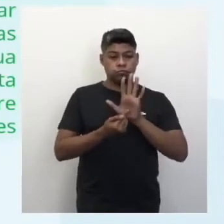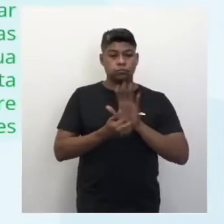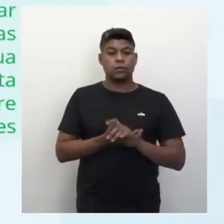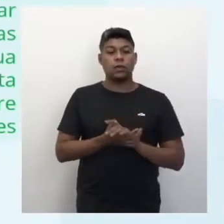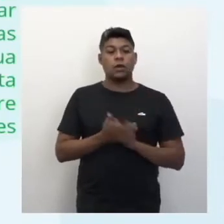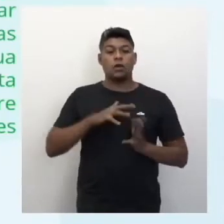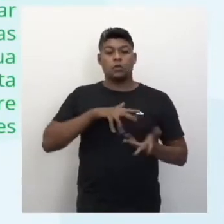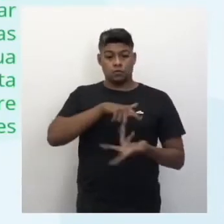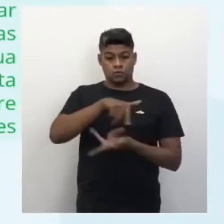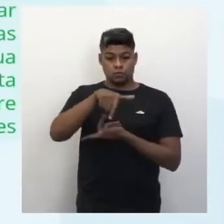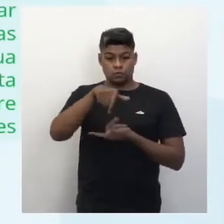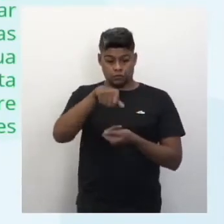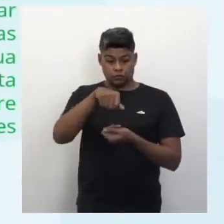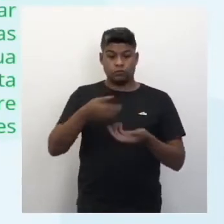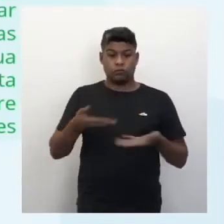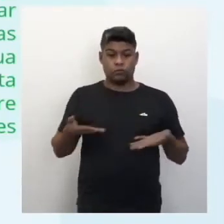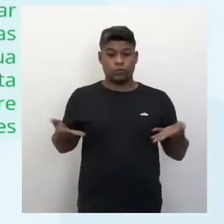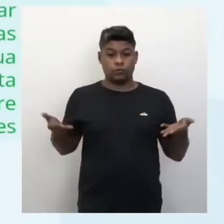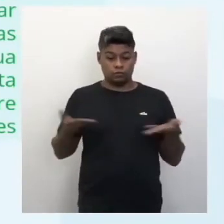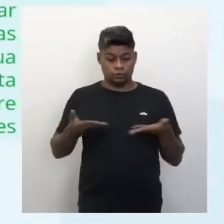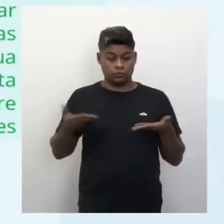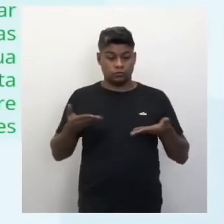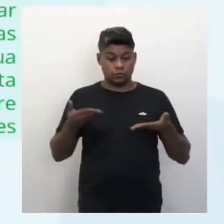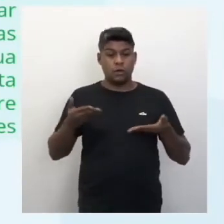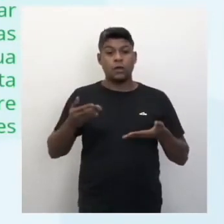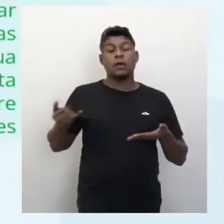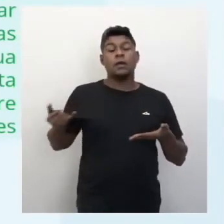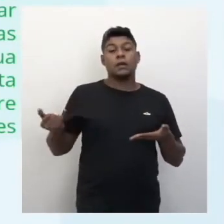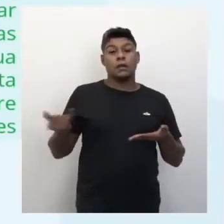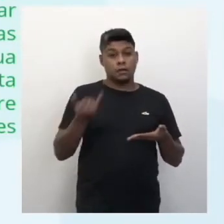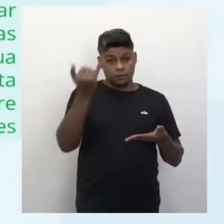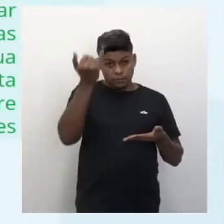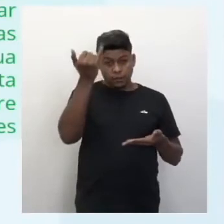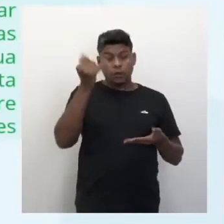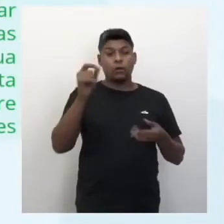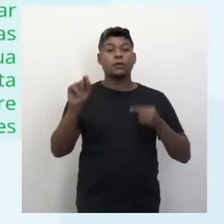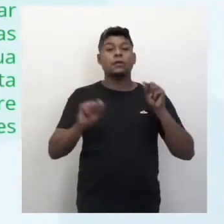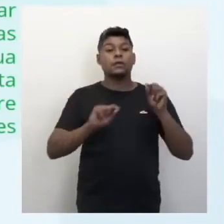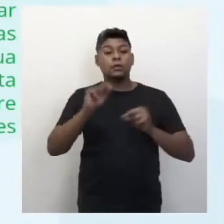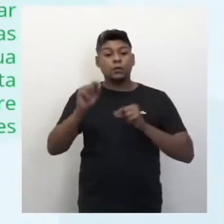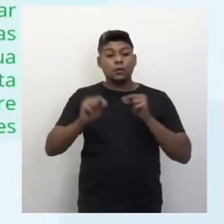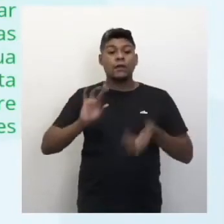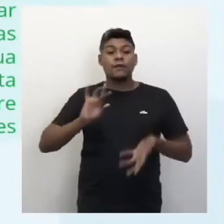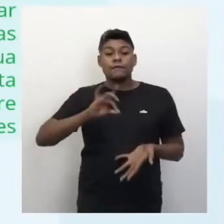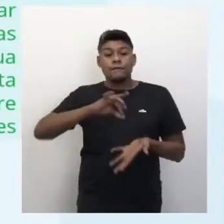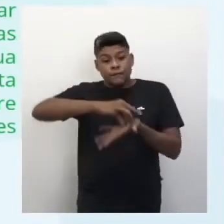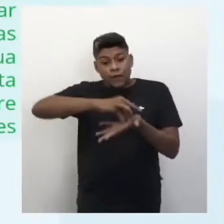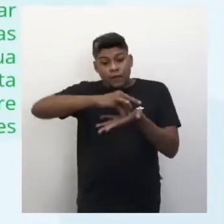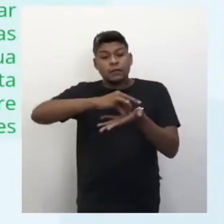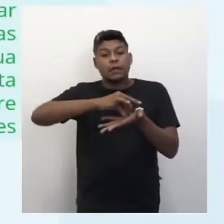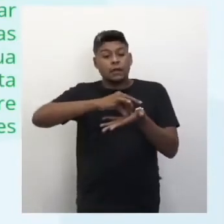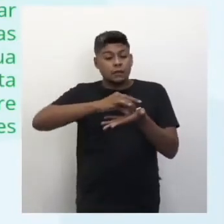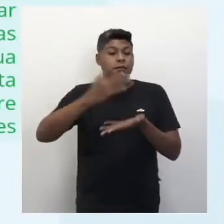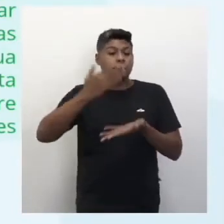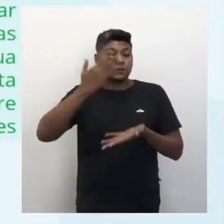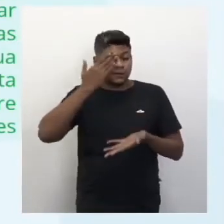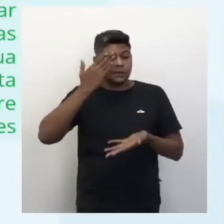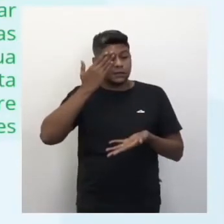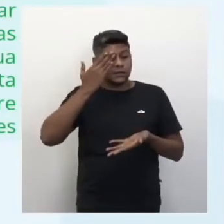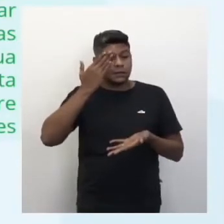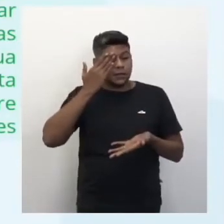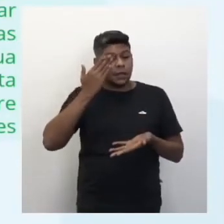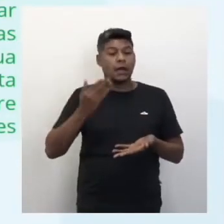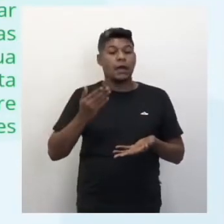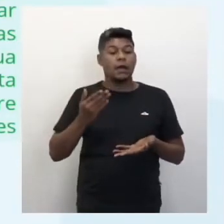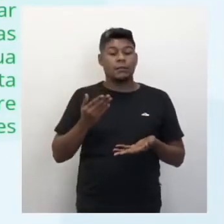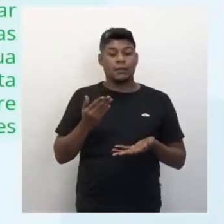mundo contemporâneo, mais do que nunca, é importante que os fatos, que a verdade factual, ou seja, a verdade, algo que não tem